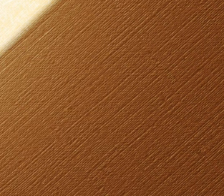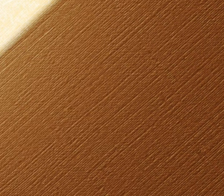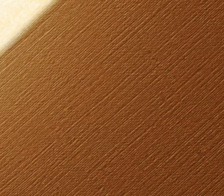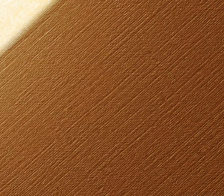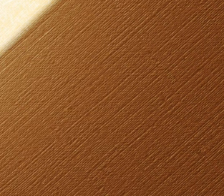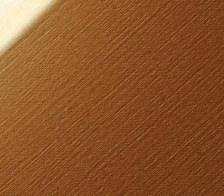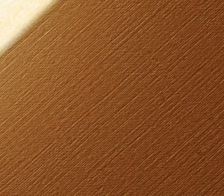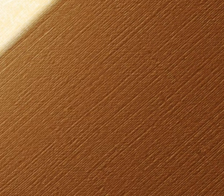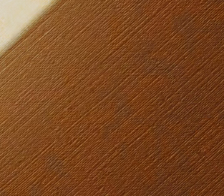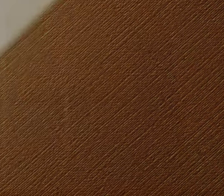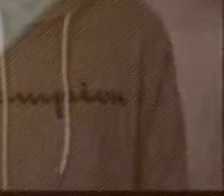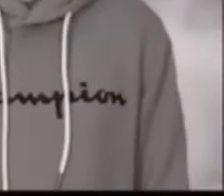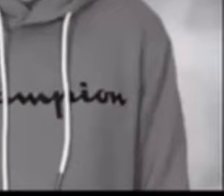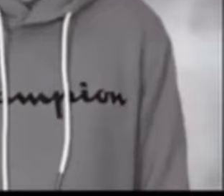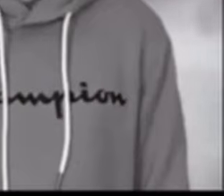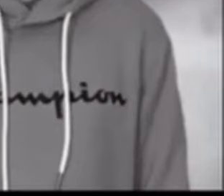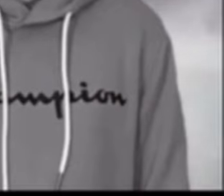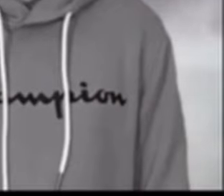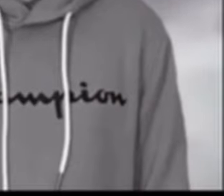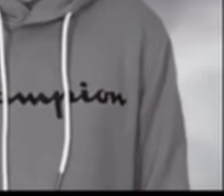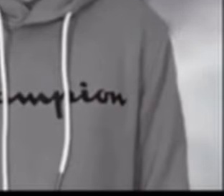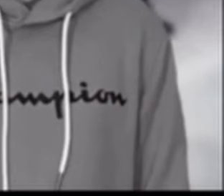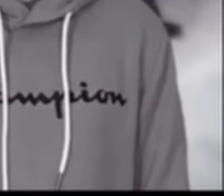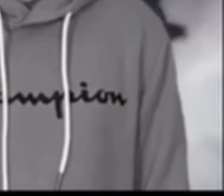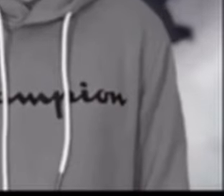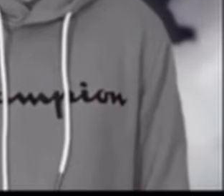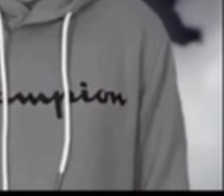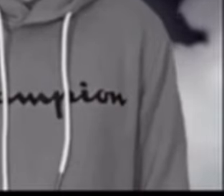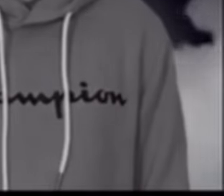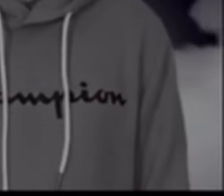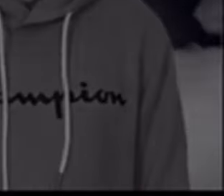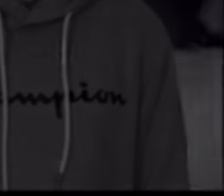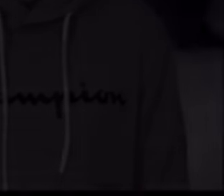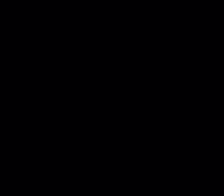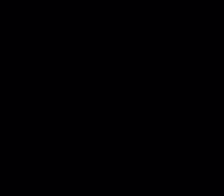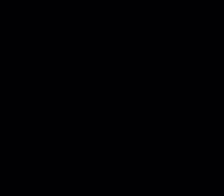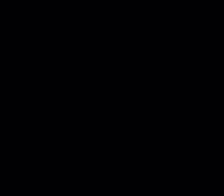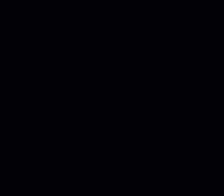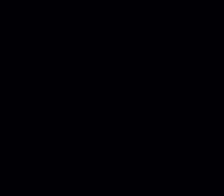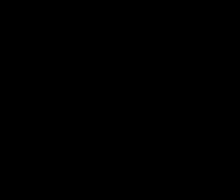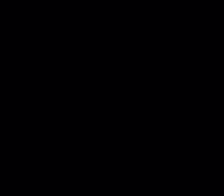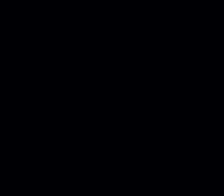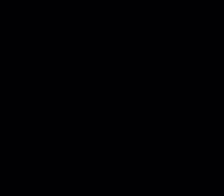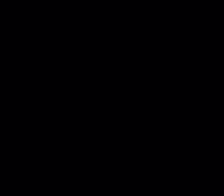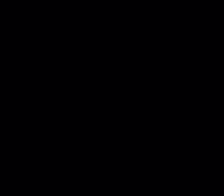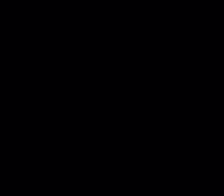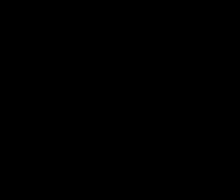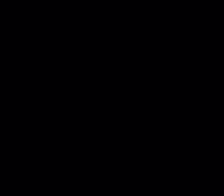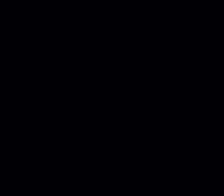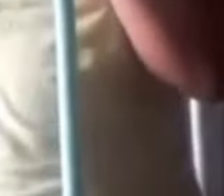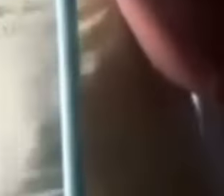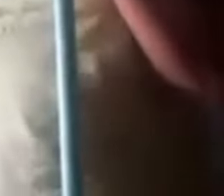à comunidade LGBT? Quem és tu para me mandares a mim dar educação aos meus filhos? Por trabalho, precisa